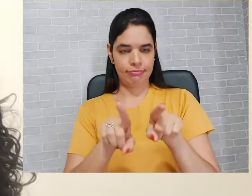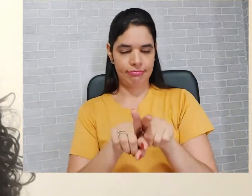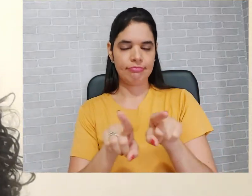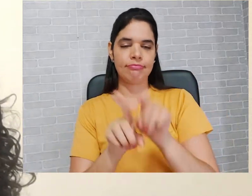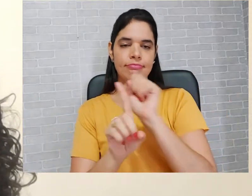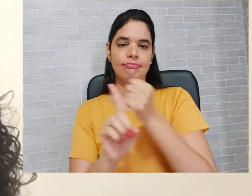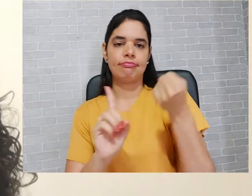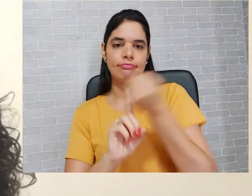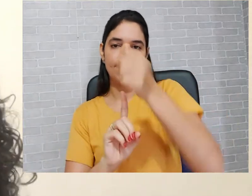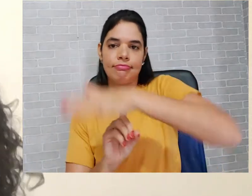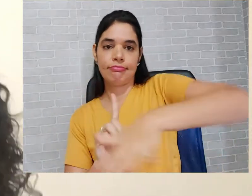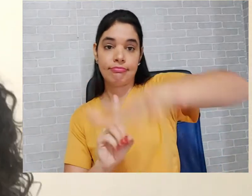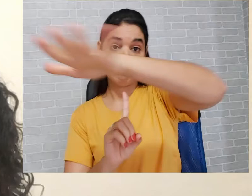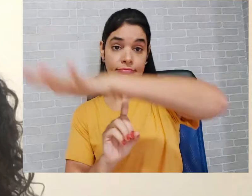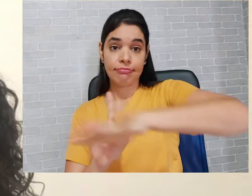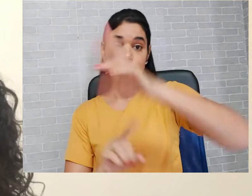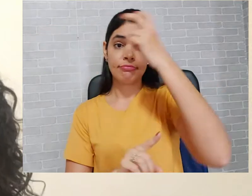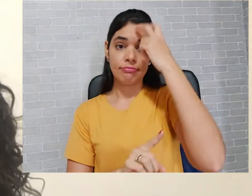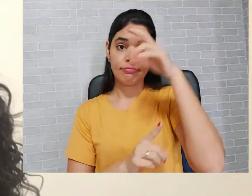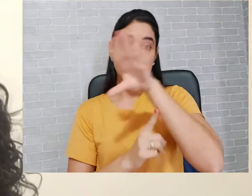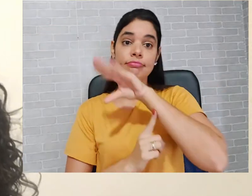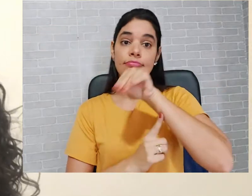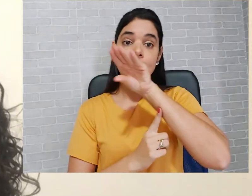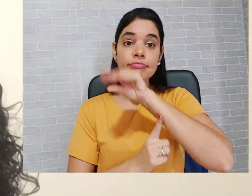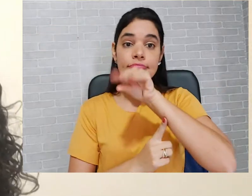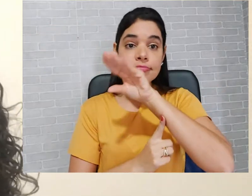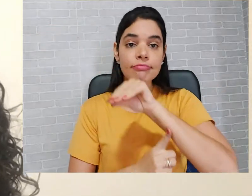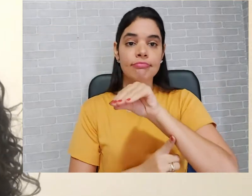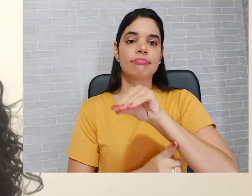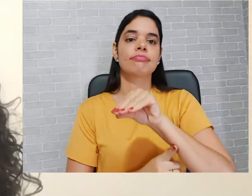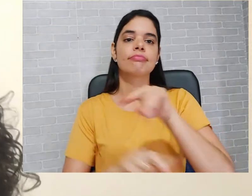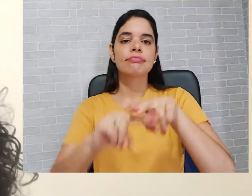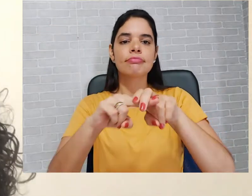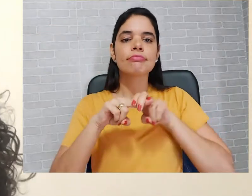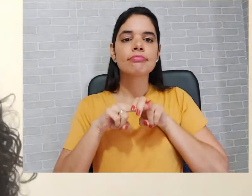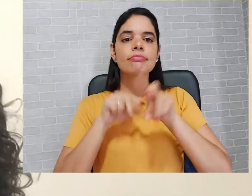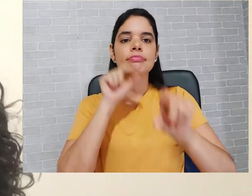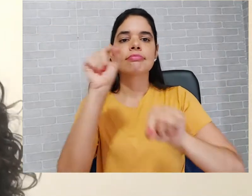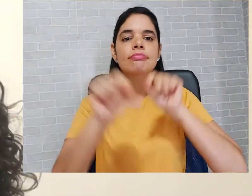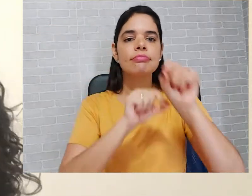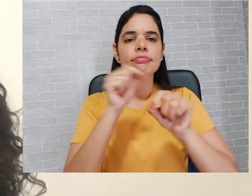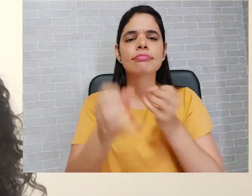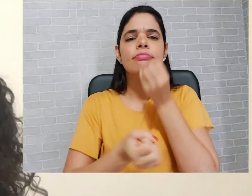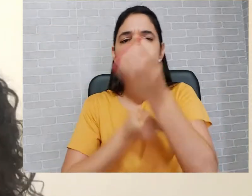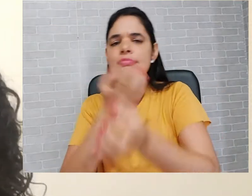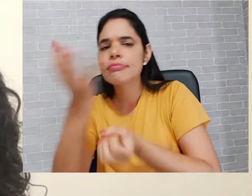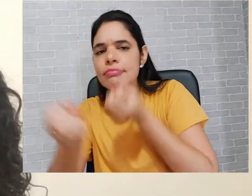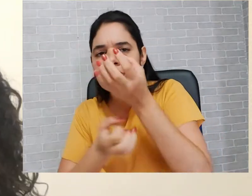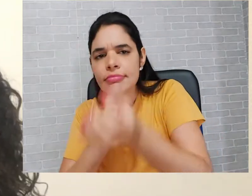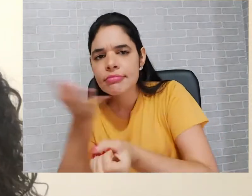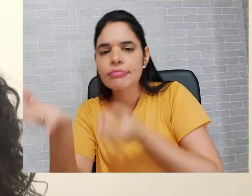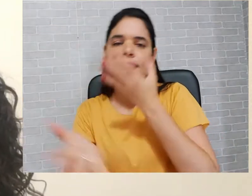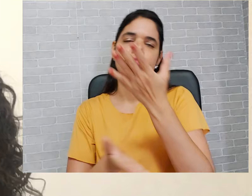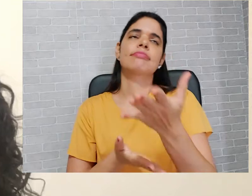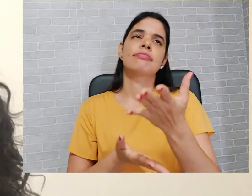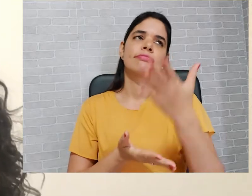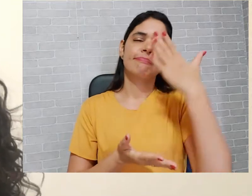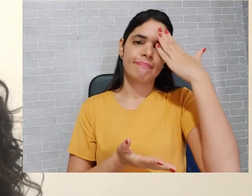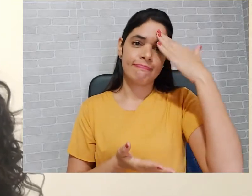caracterizada como uma sociedade de cultura oral. Isso devido à predominância de contos,